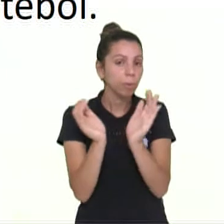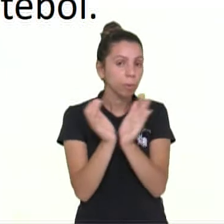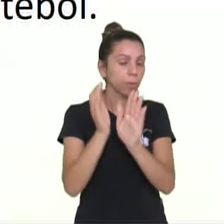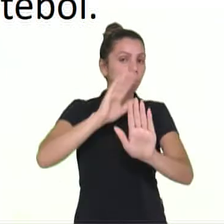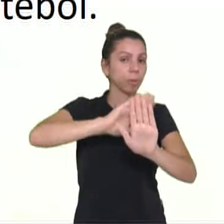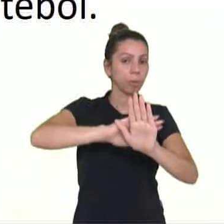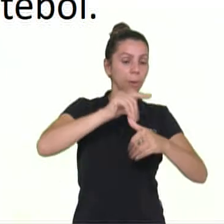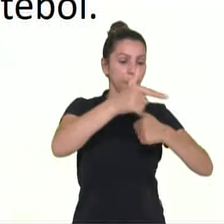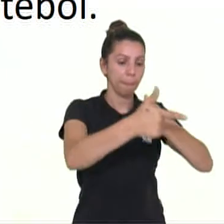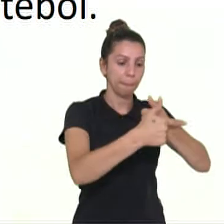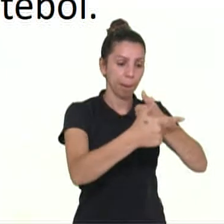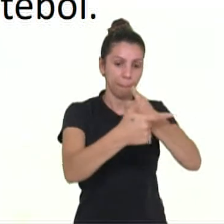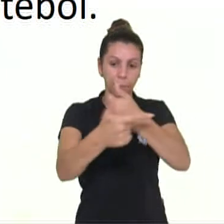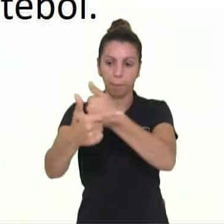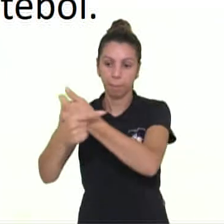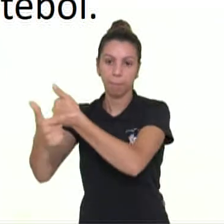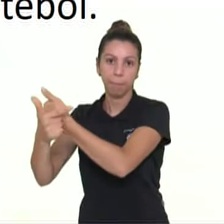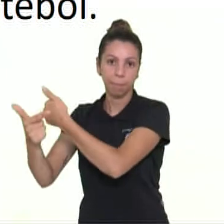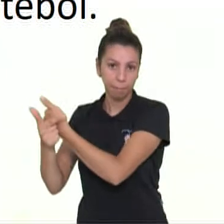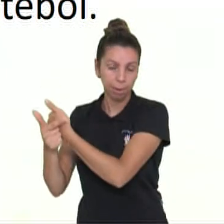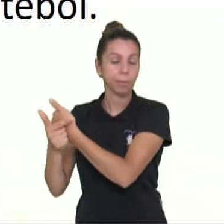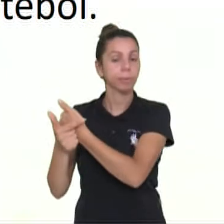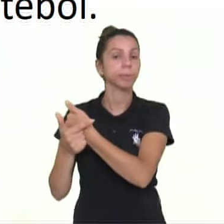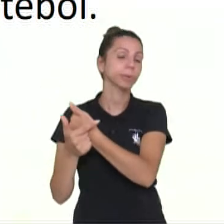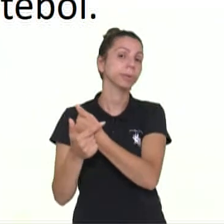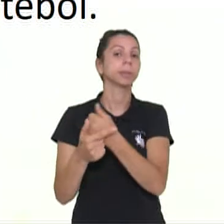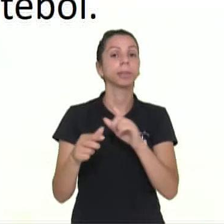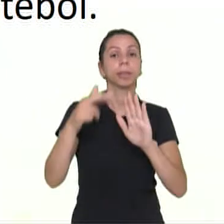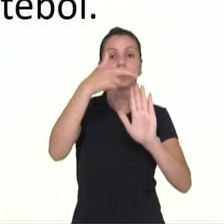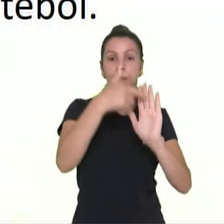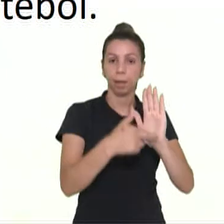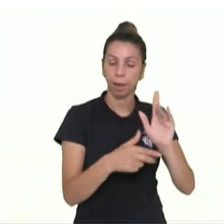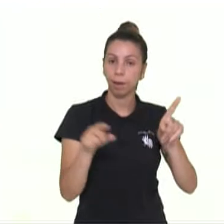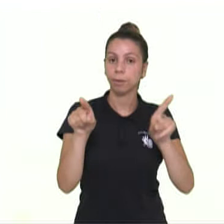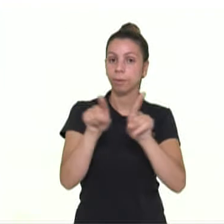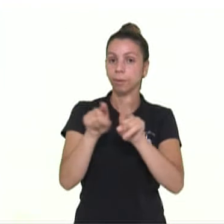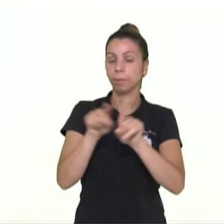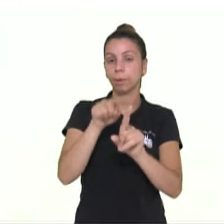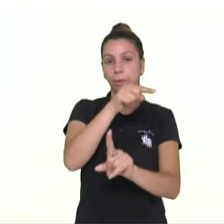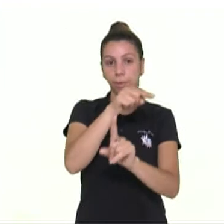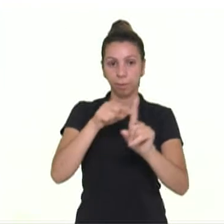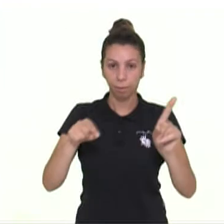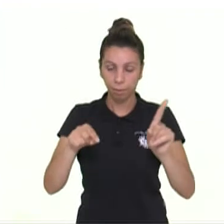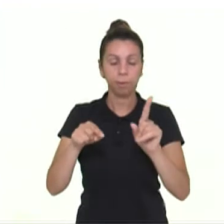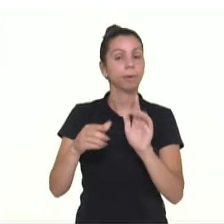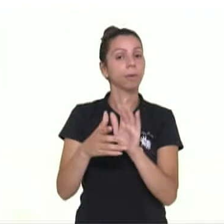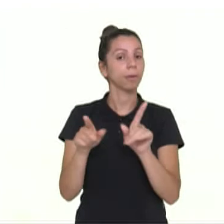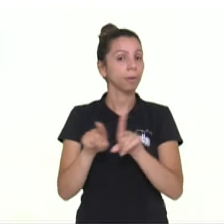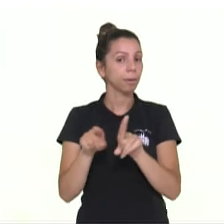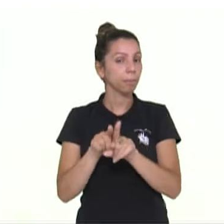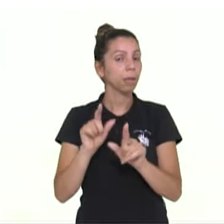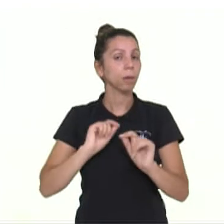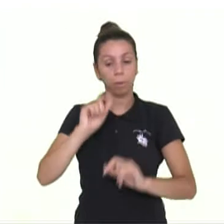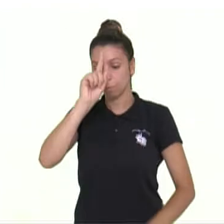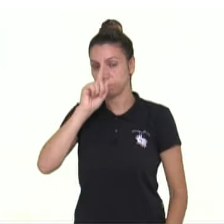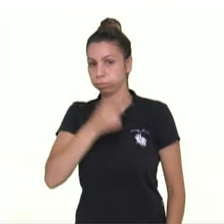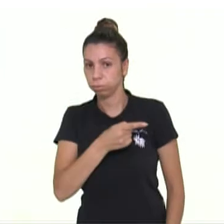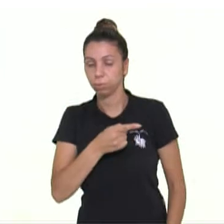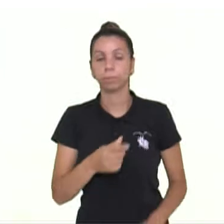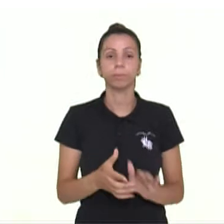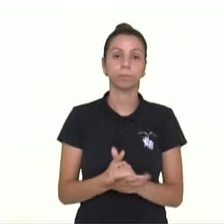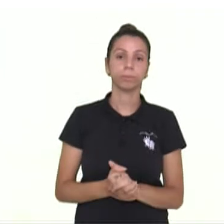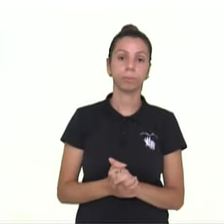papéis definidos, regras e proibições, bem como punições. No jogo, as regras